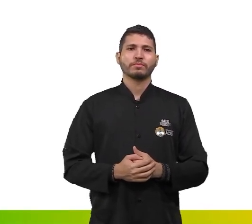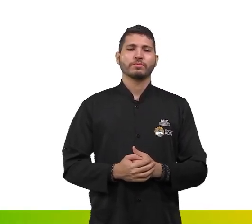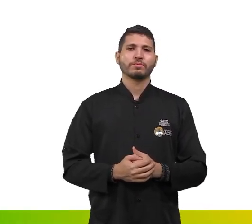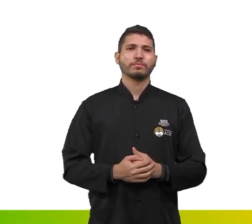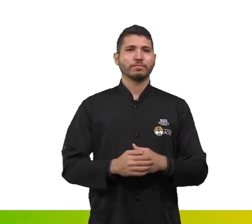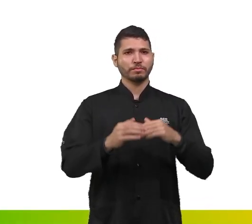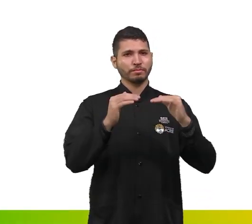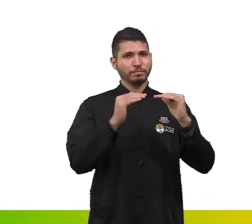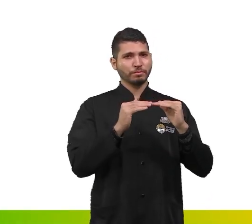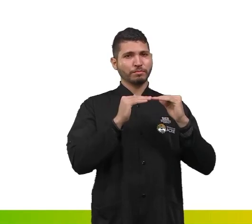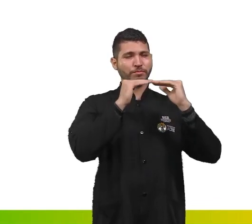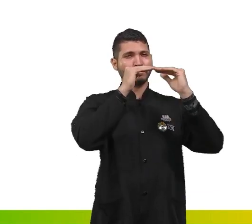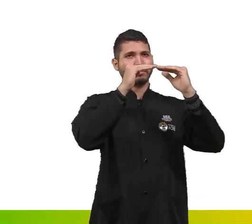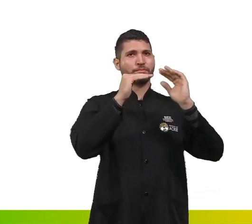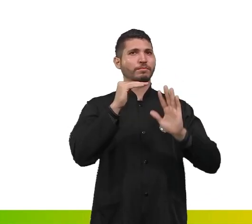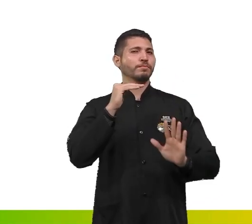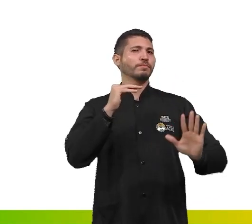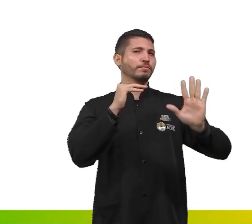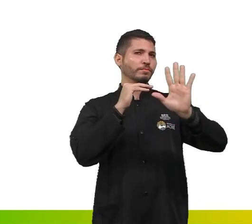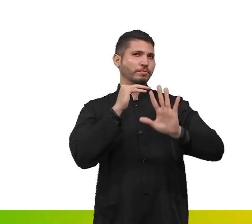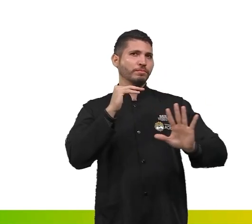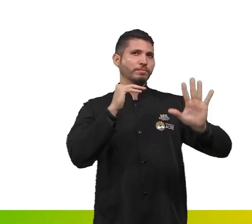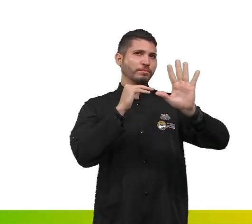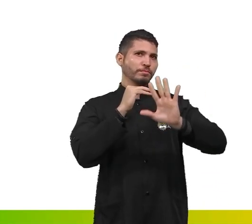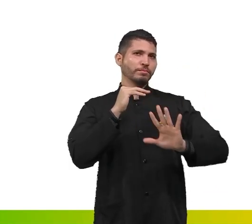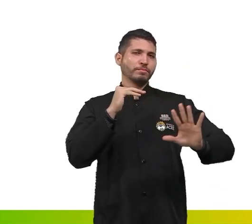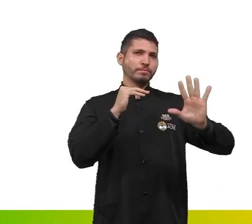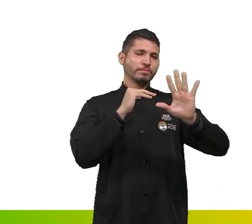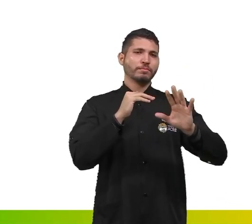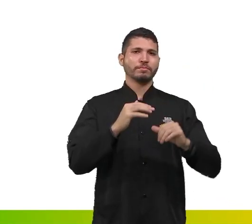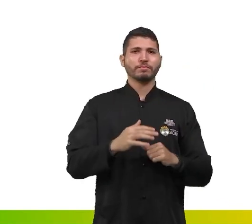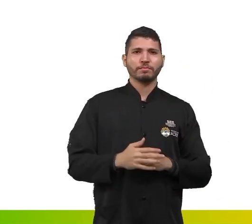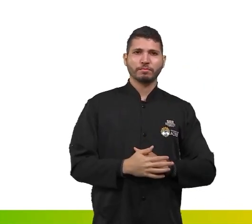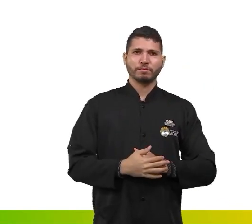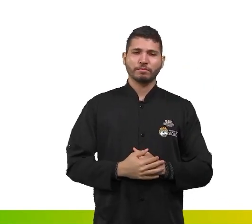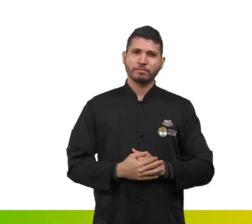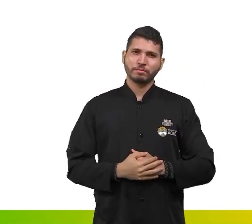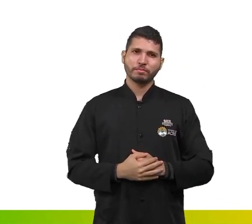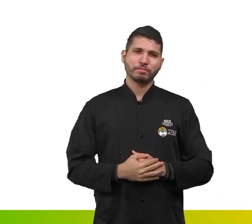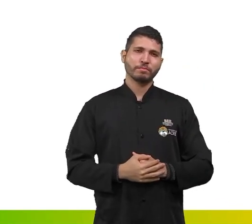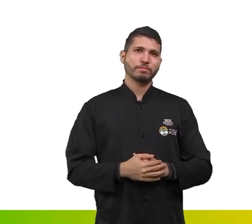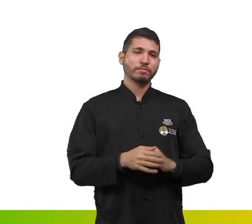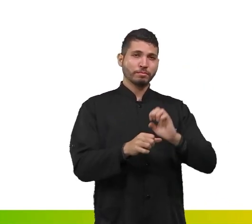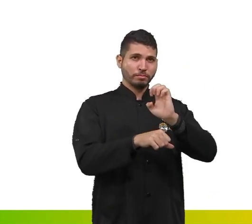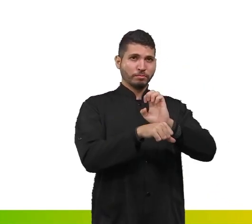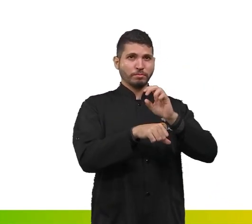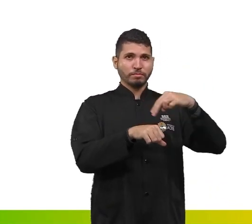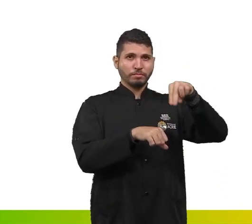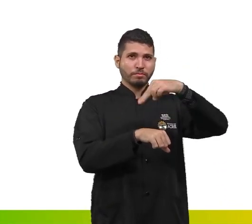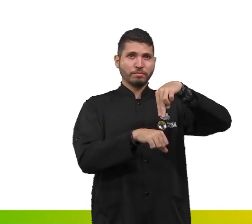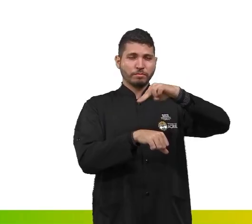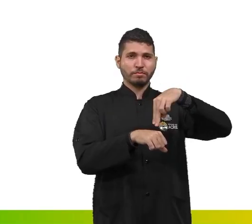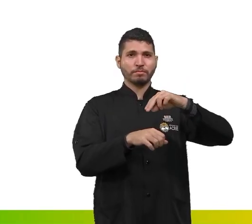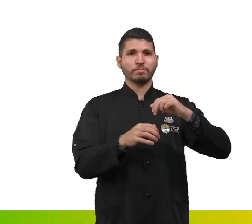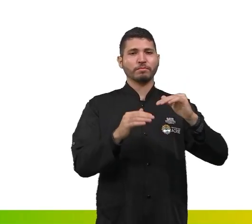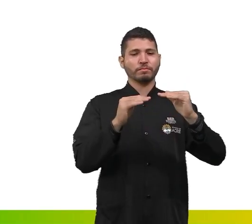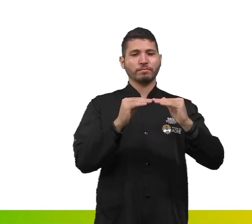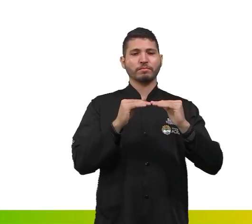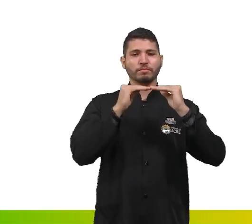a soberania nacional. Ou seja, o Estado, a nação, se tornará